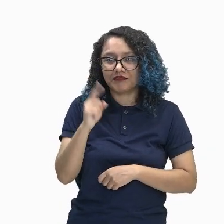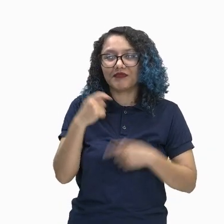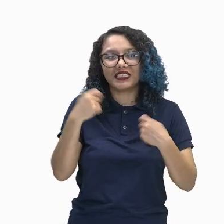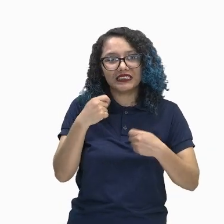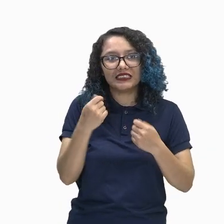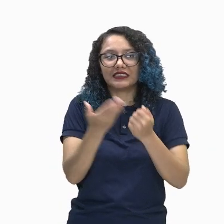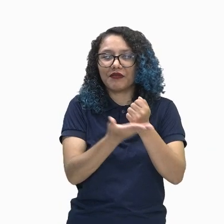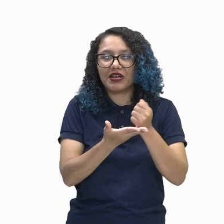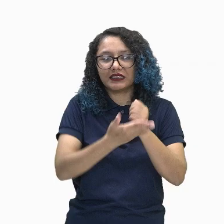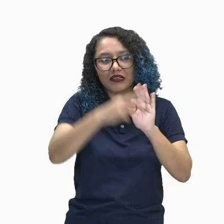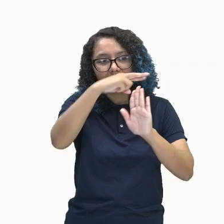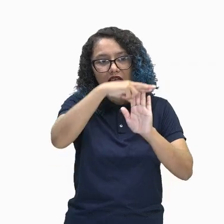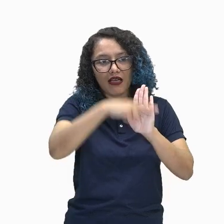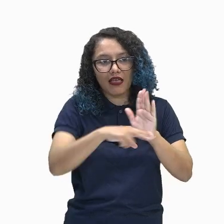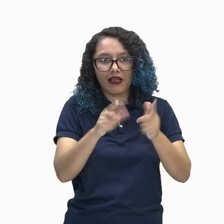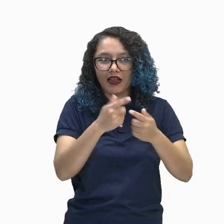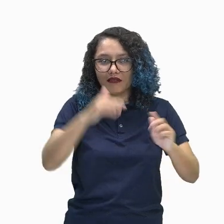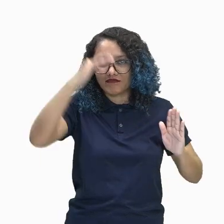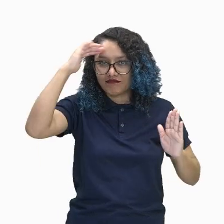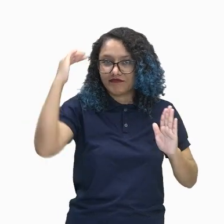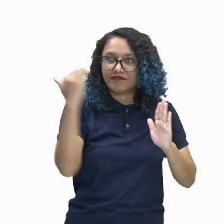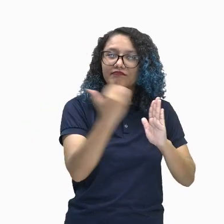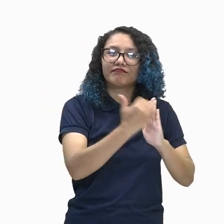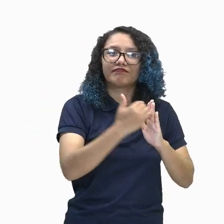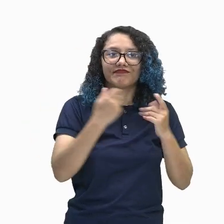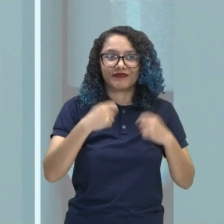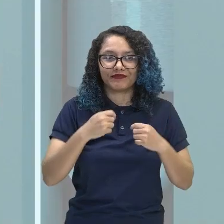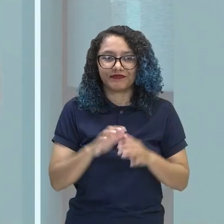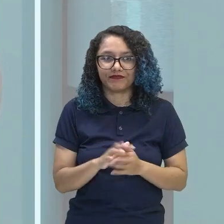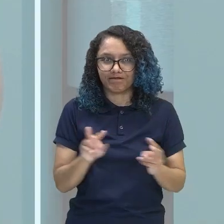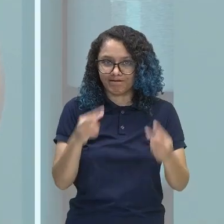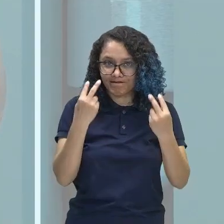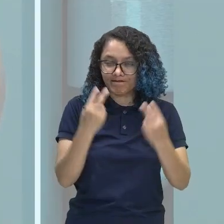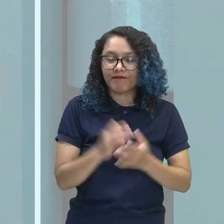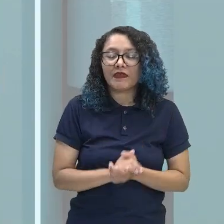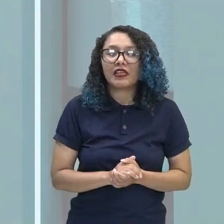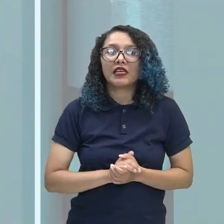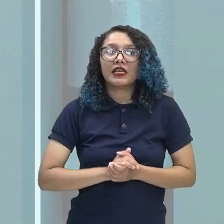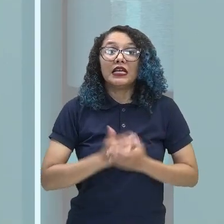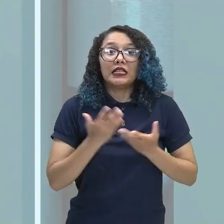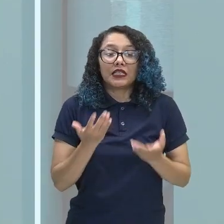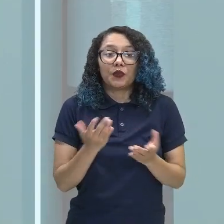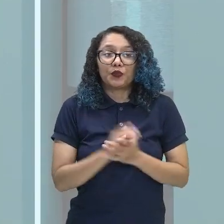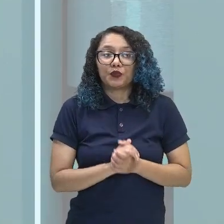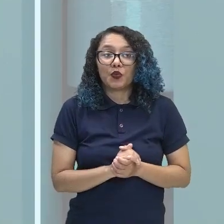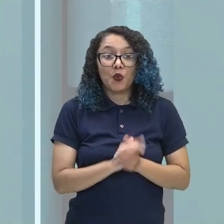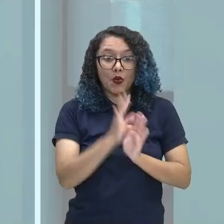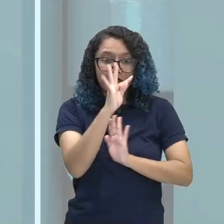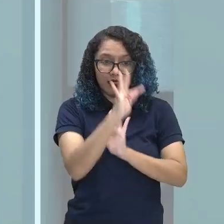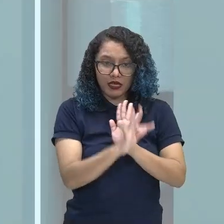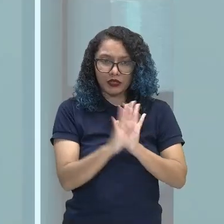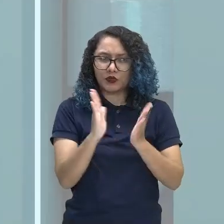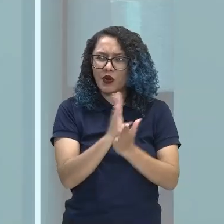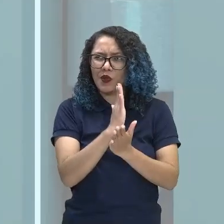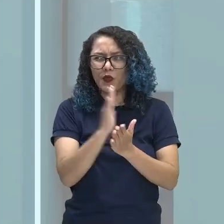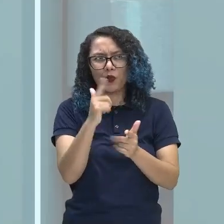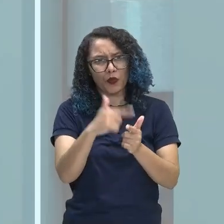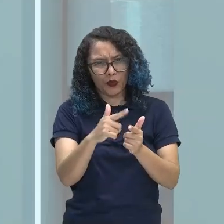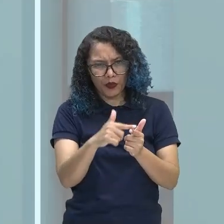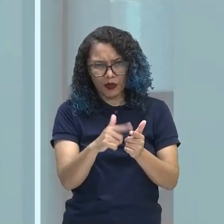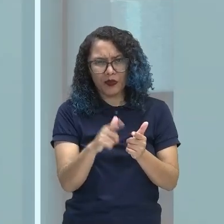gramaticais. Aí, voltando aqui comigo. Percebam que lá no nosso texto nós tivemos alguns